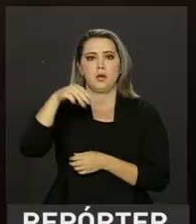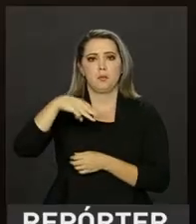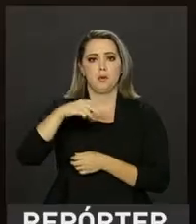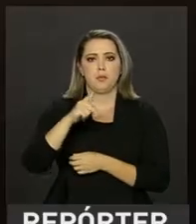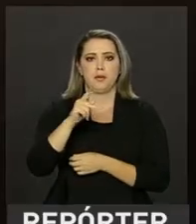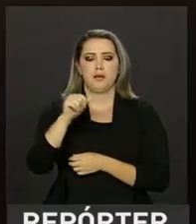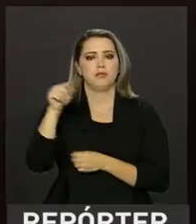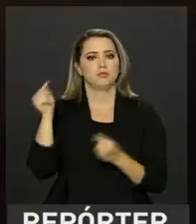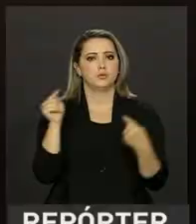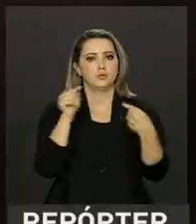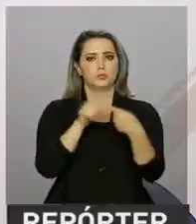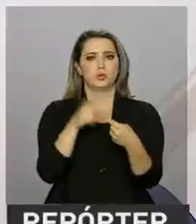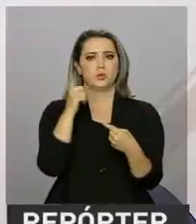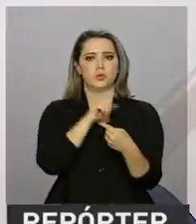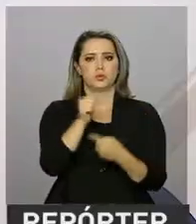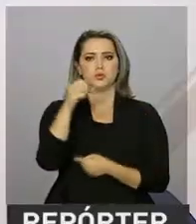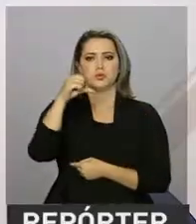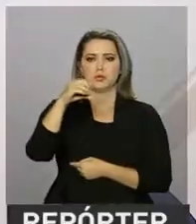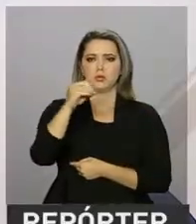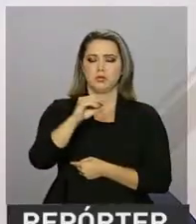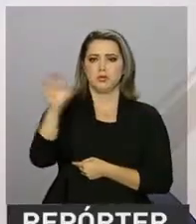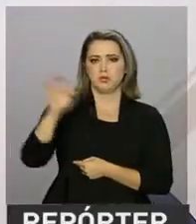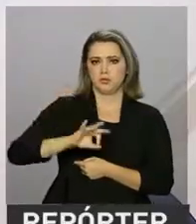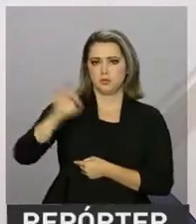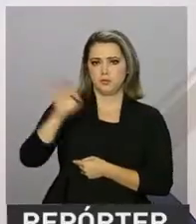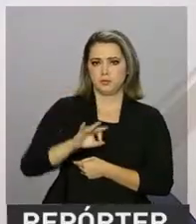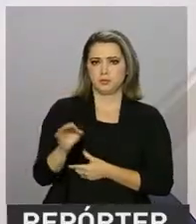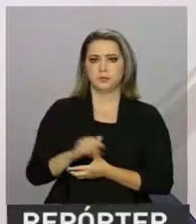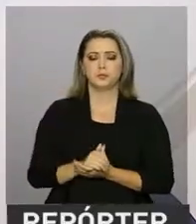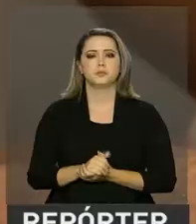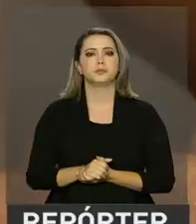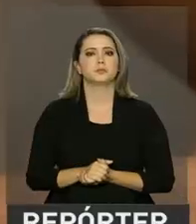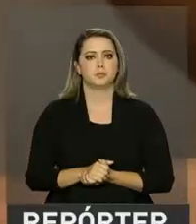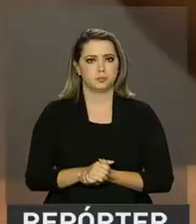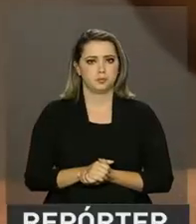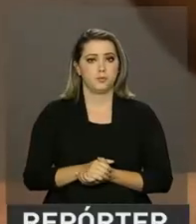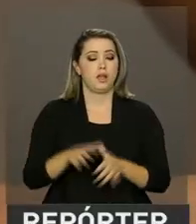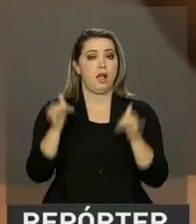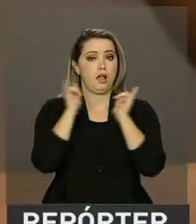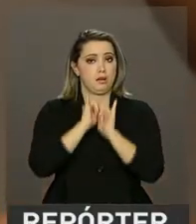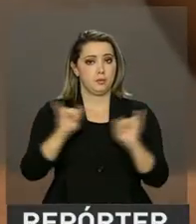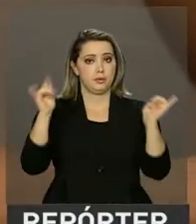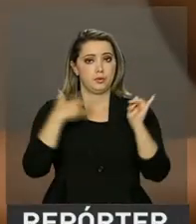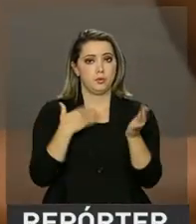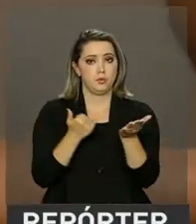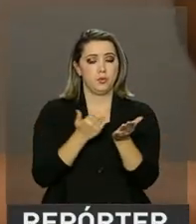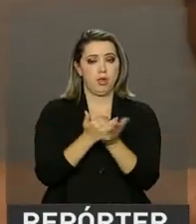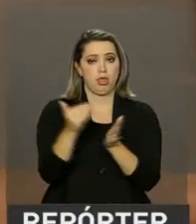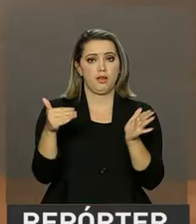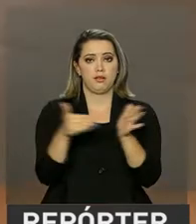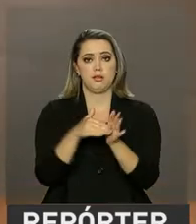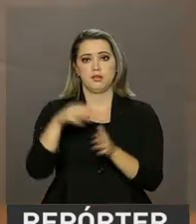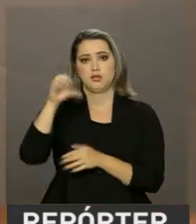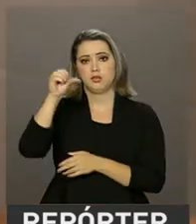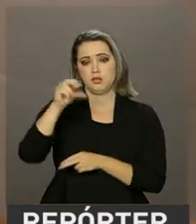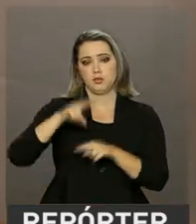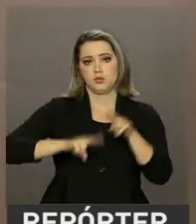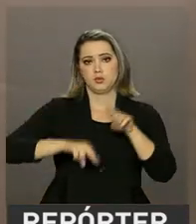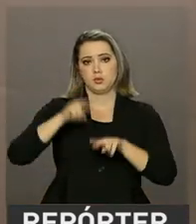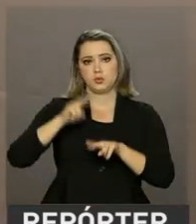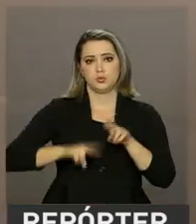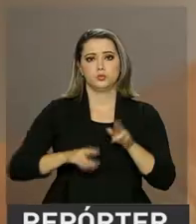atingiu a meta de vacinação que neste ano é de 90% a campanha foi prorrogada até o dia